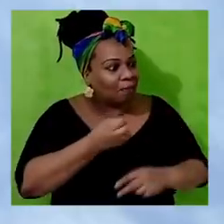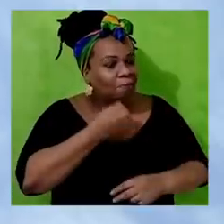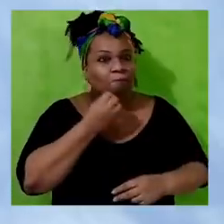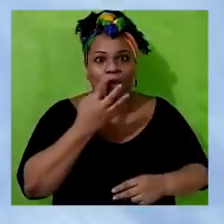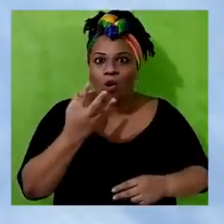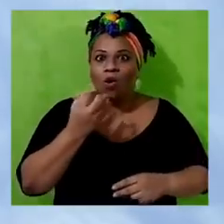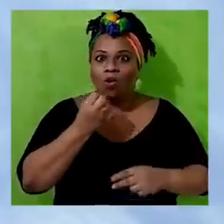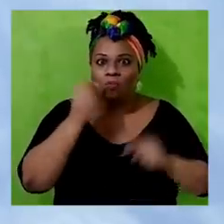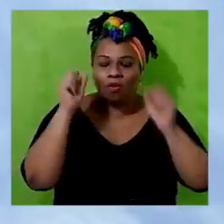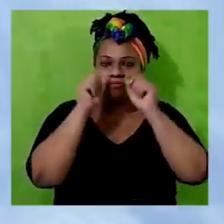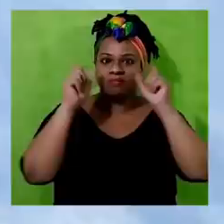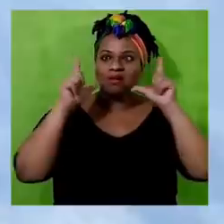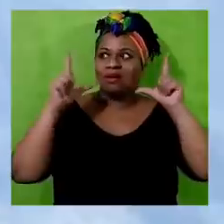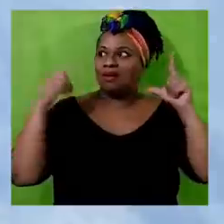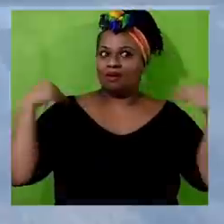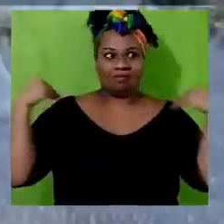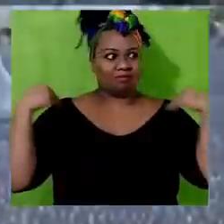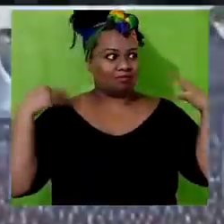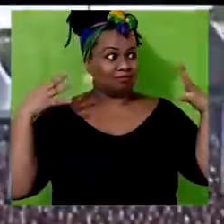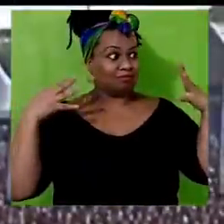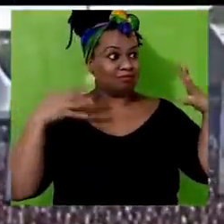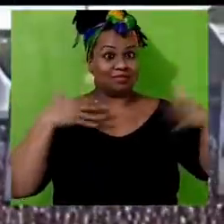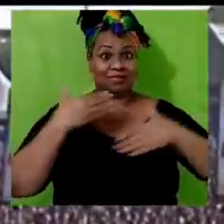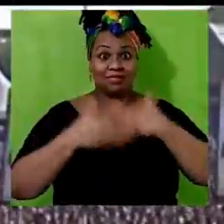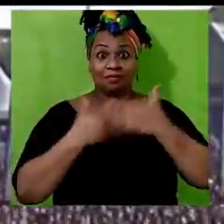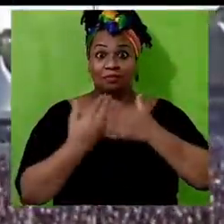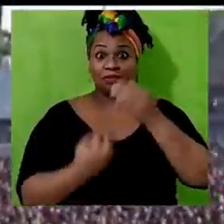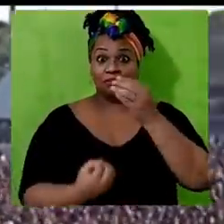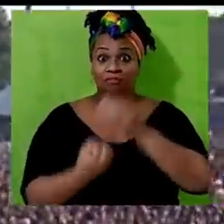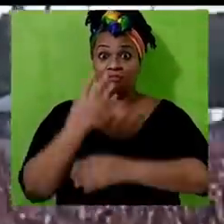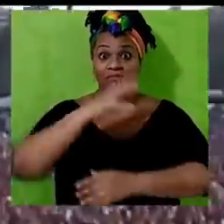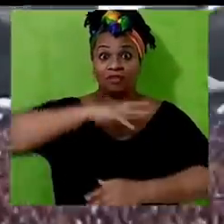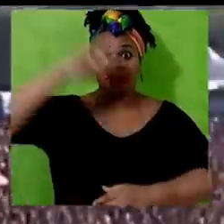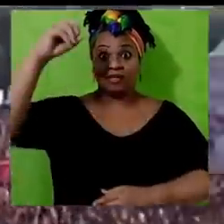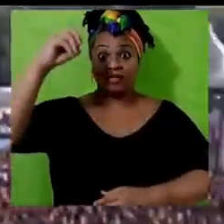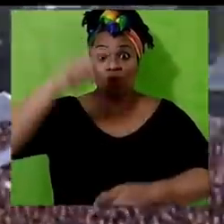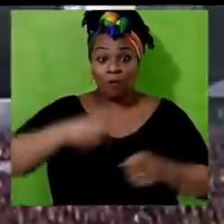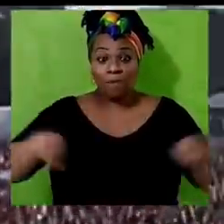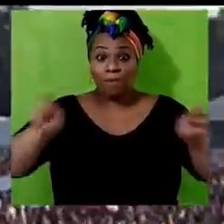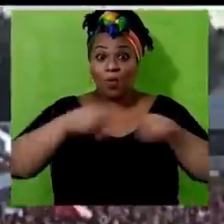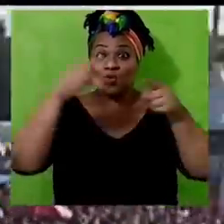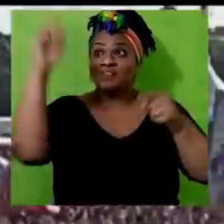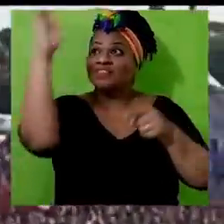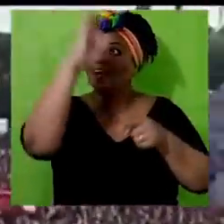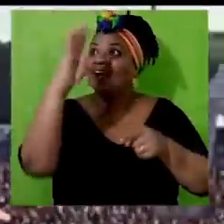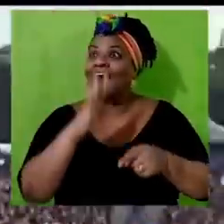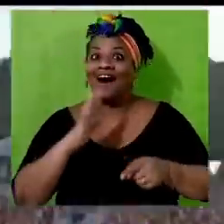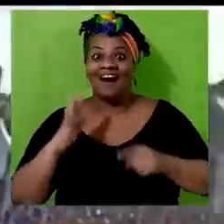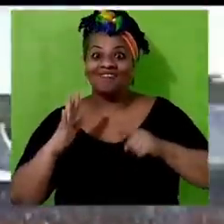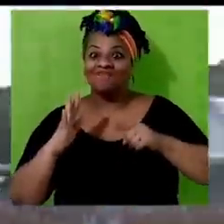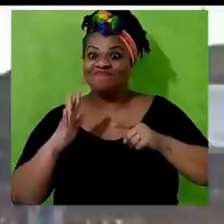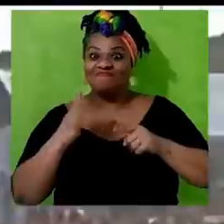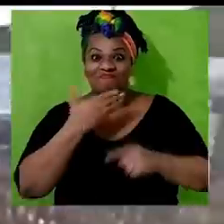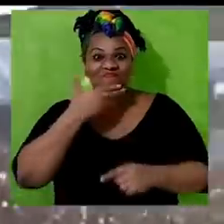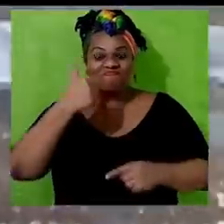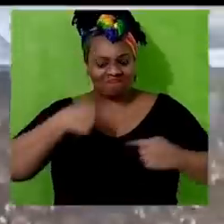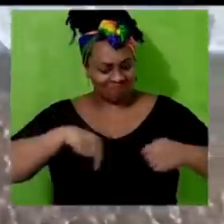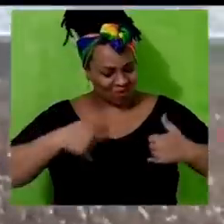Quanto que é bom ser despertado. E daí gerou um prêmio da música nacional, que nos ajudou